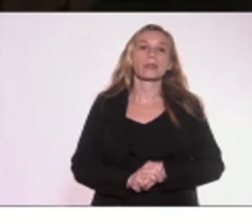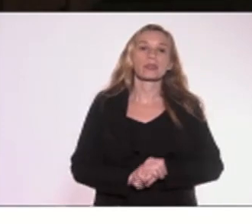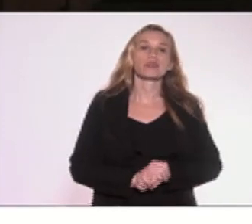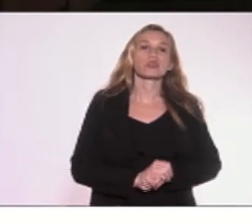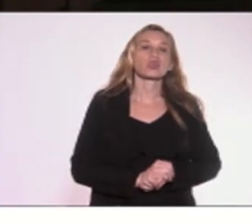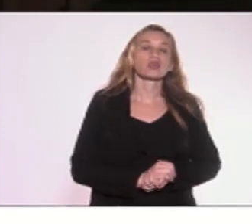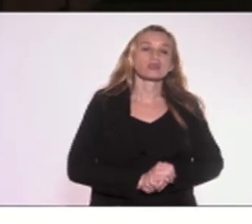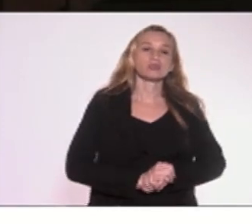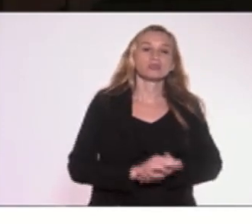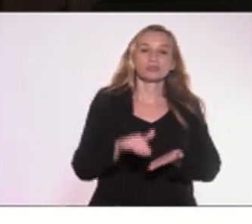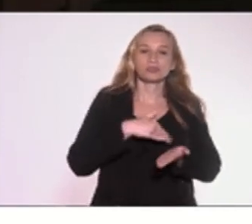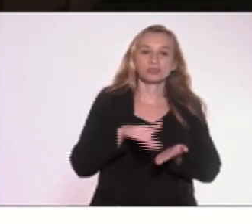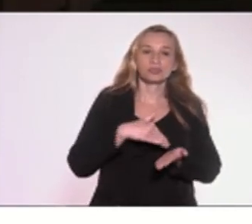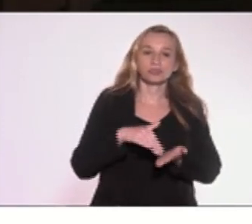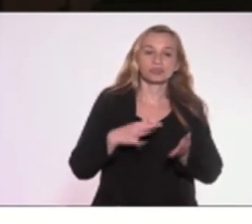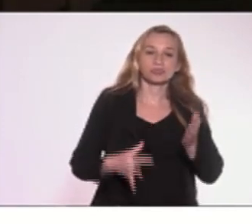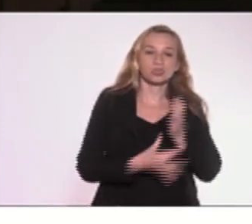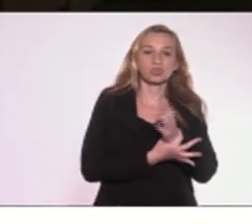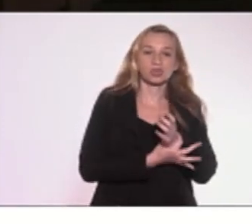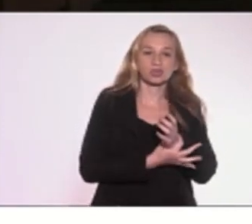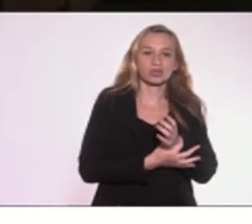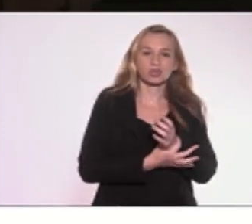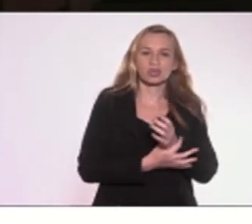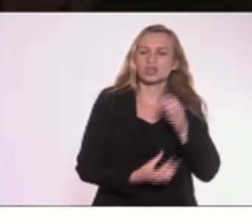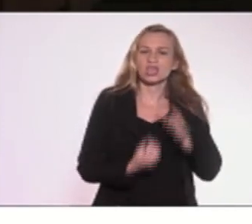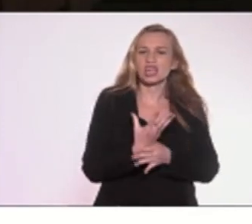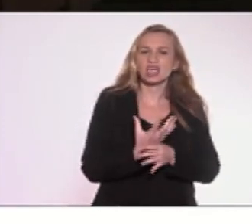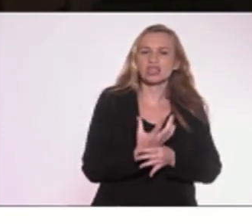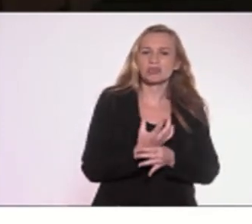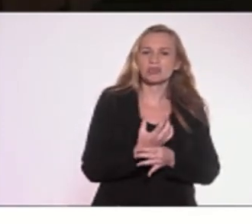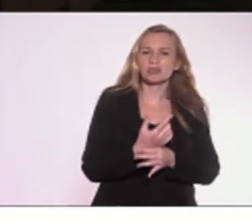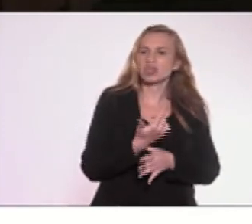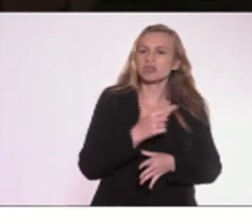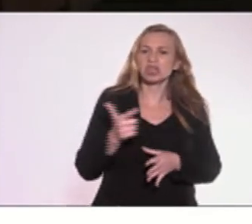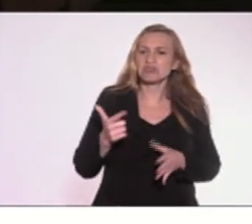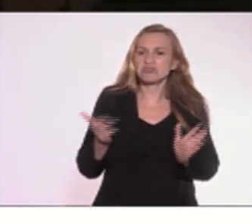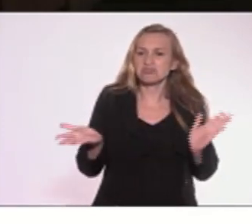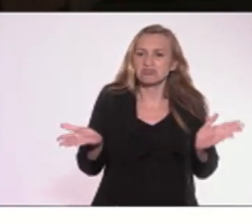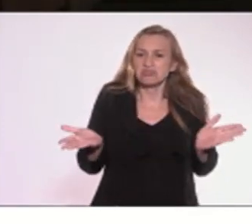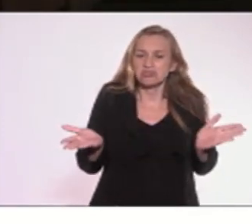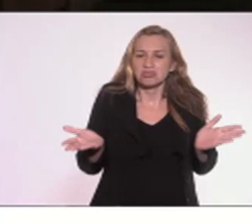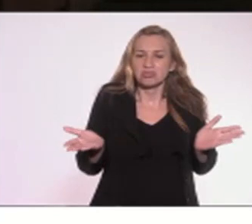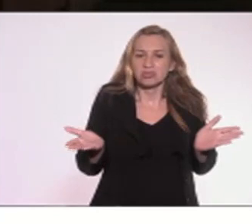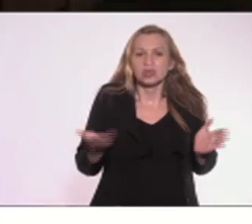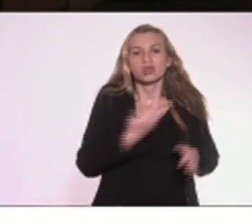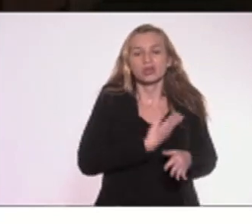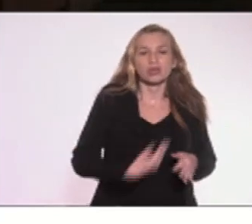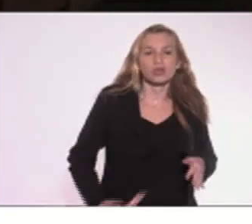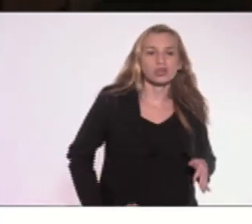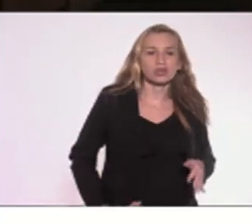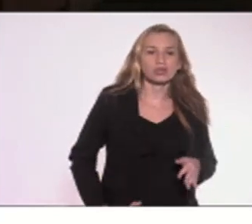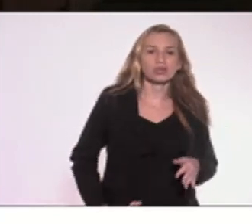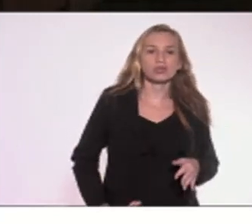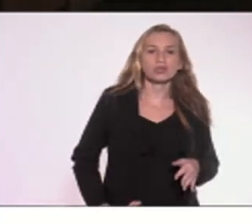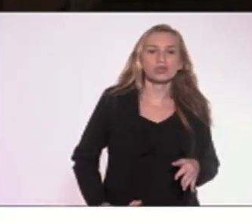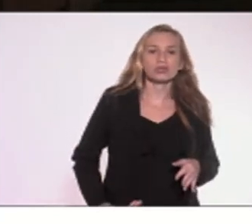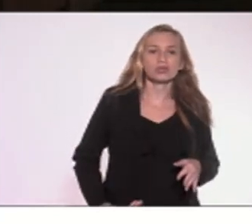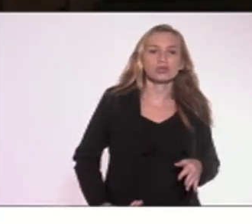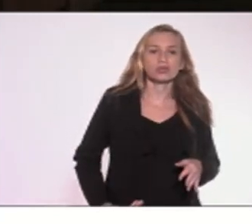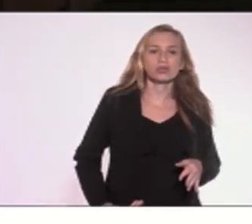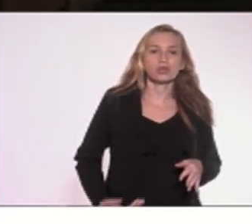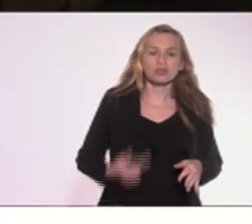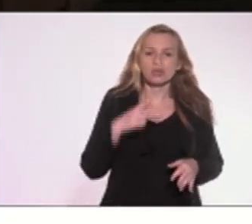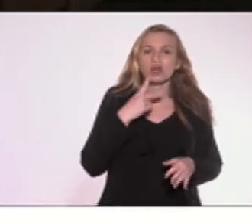Secretaria de Segurança foi uma invenção, não existe em lugar nenhum, não existe. E o governador olhou e falou, olha, onde é que está escrito isso